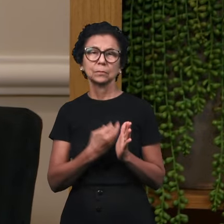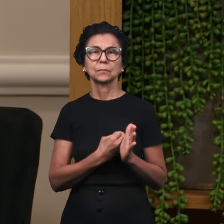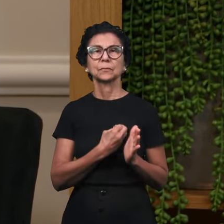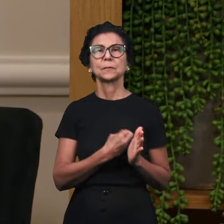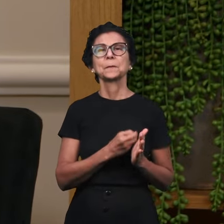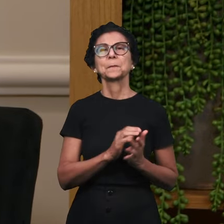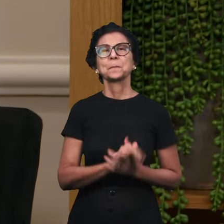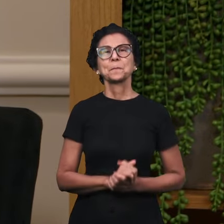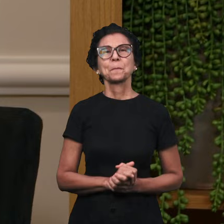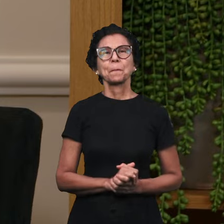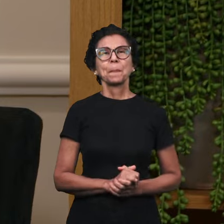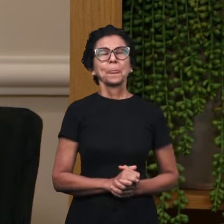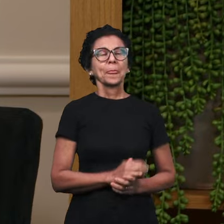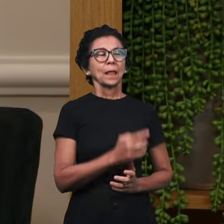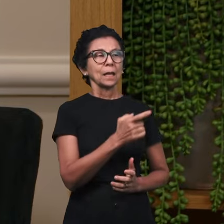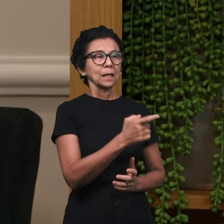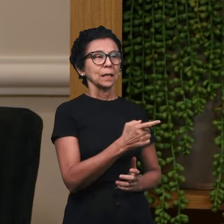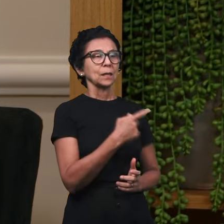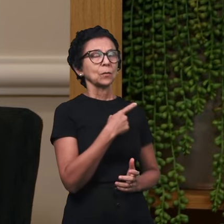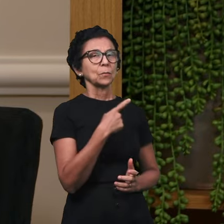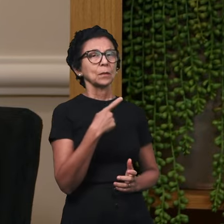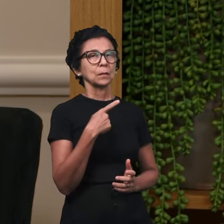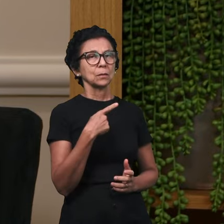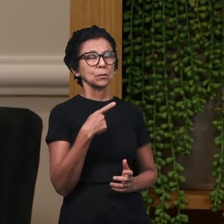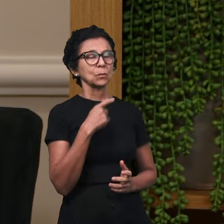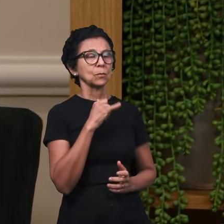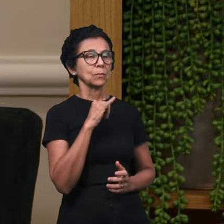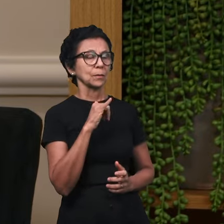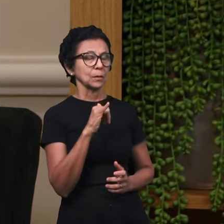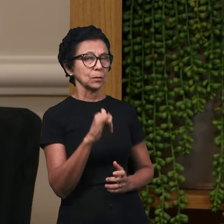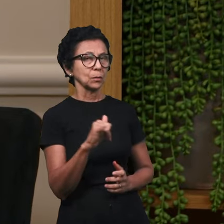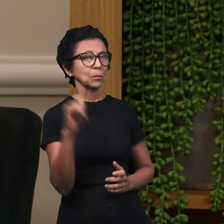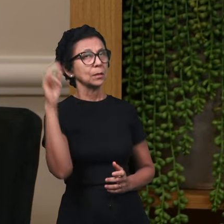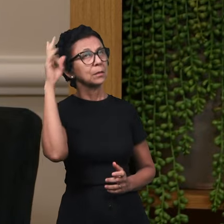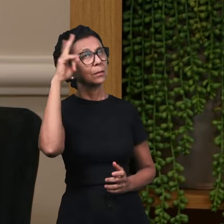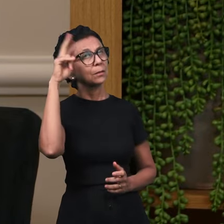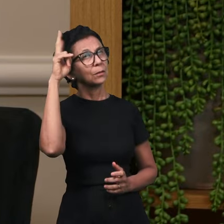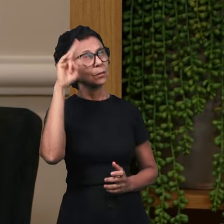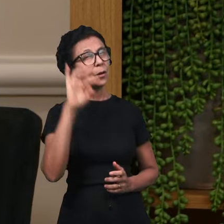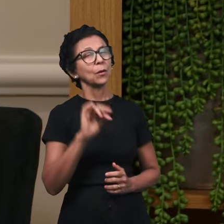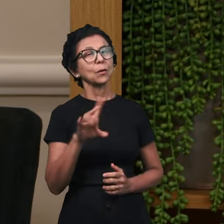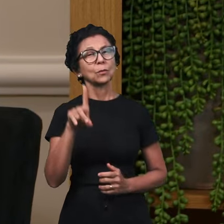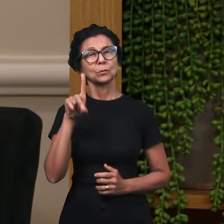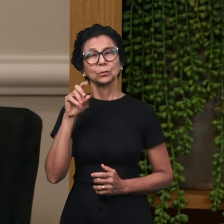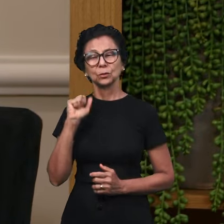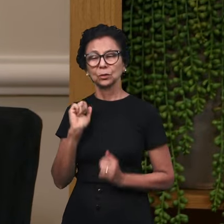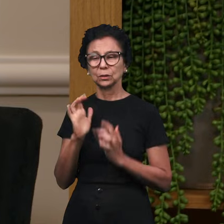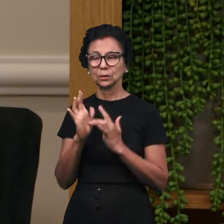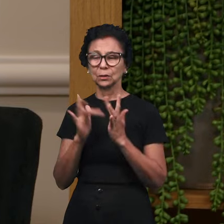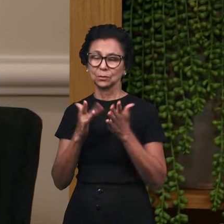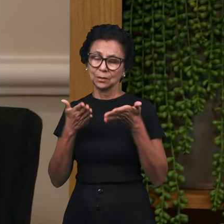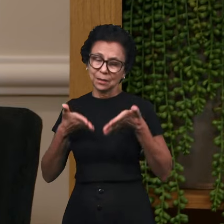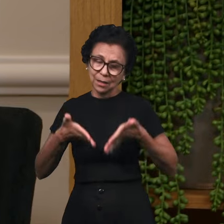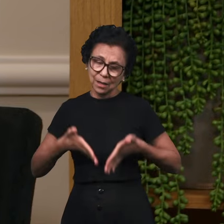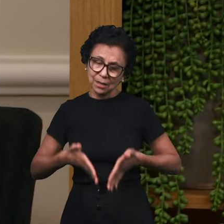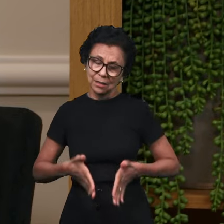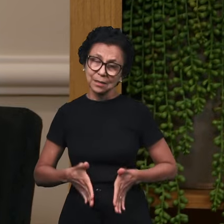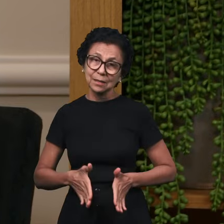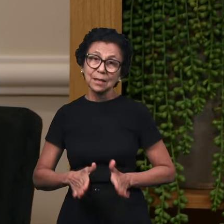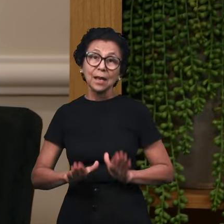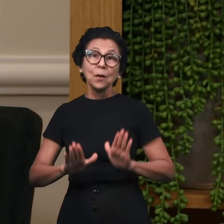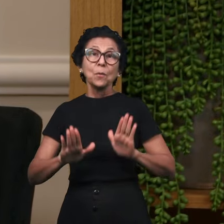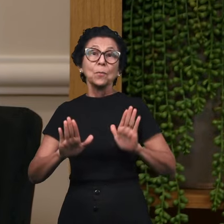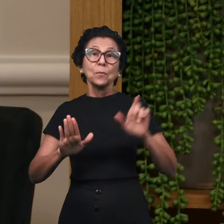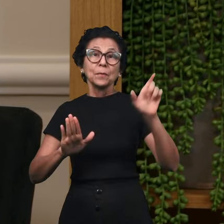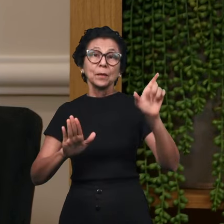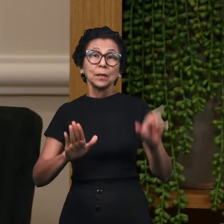vida. Aproveitando aquilo que o pastor Arley citou, da história, né, do nascimento do Senhor Jesus, de um modo como o Senhor